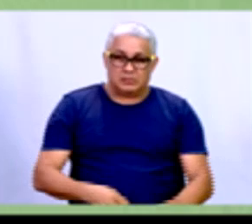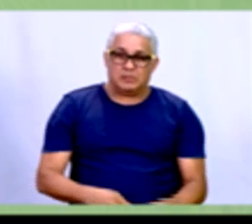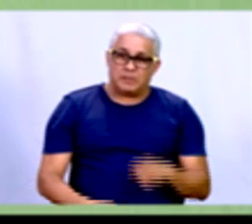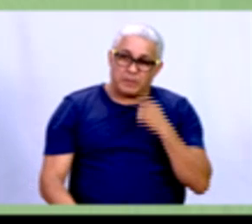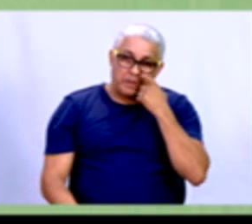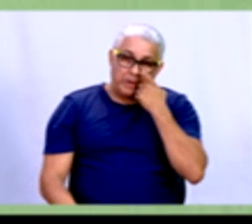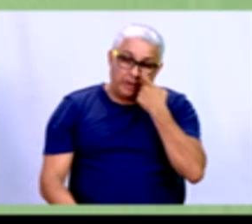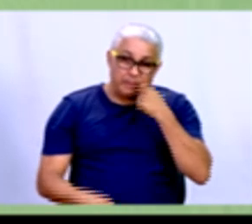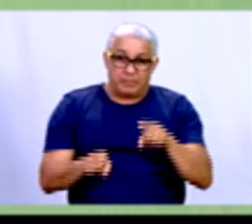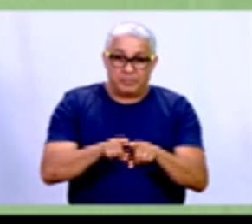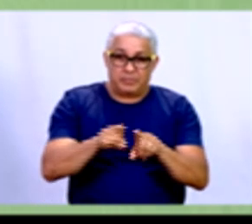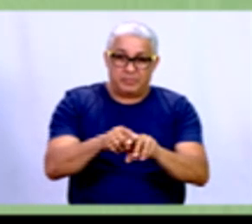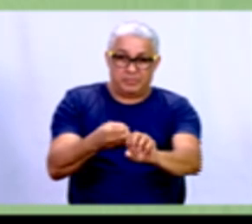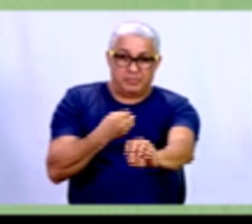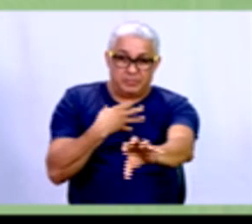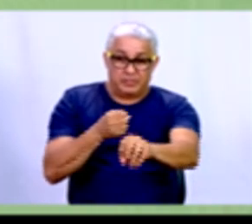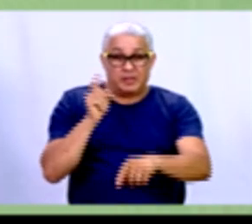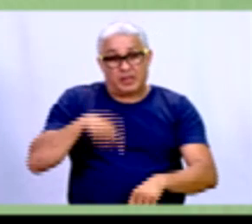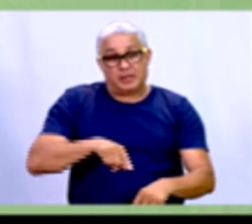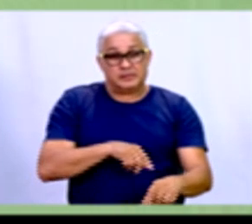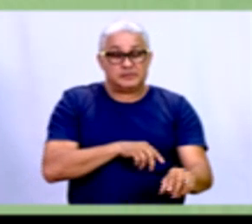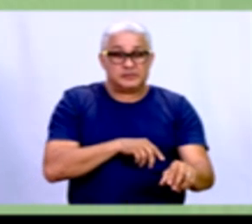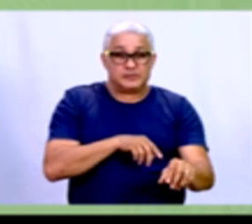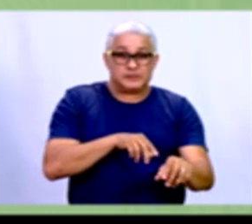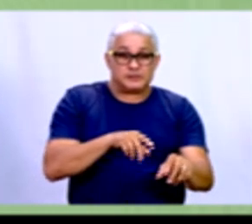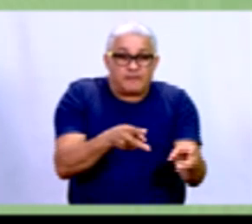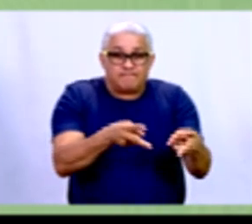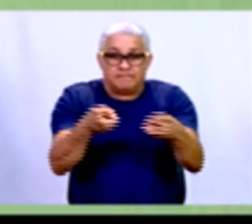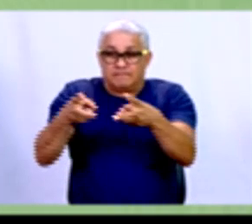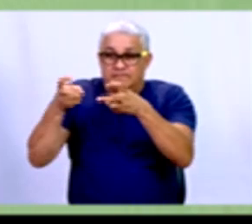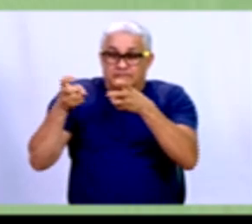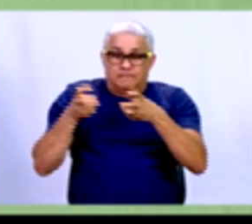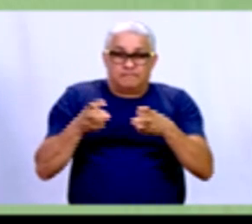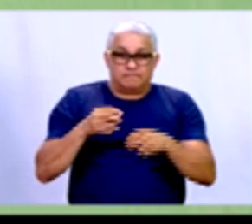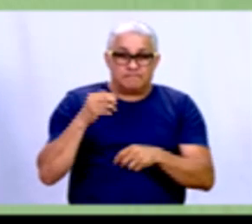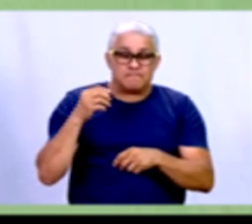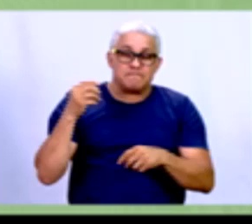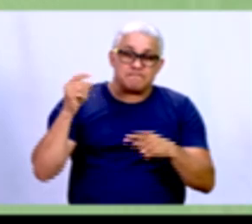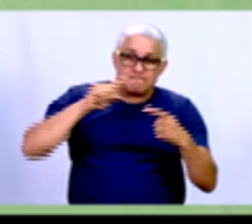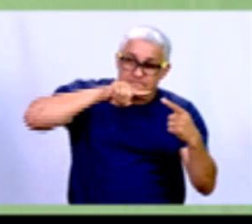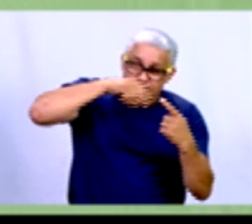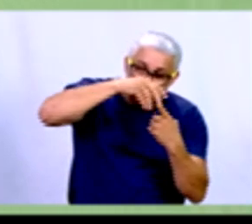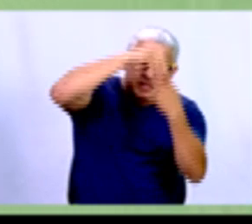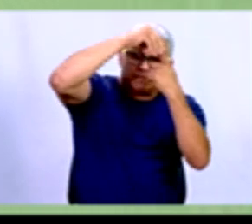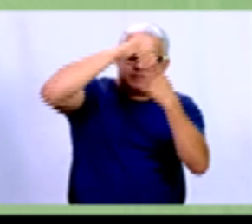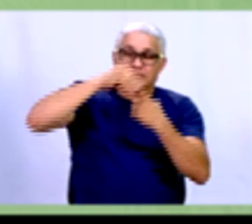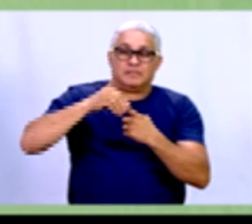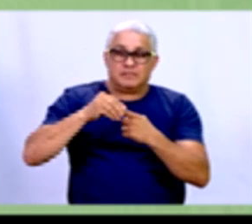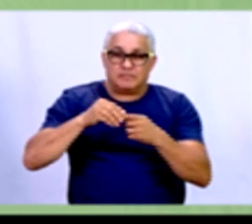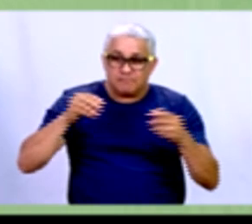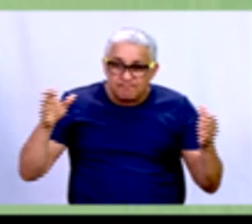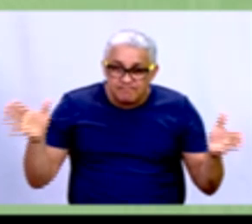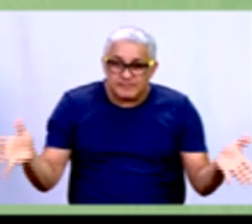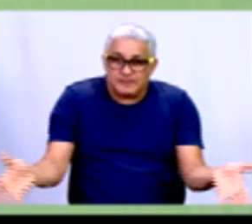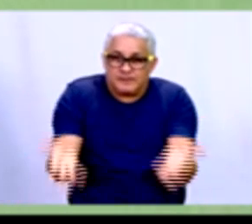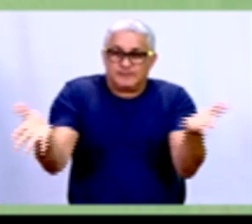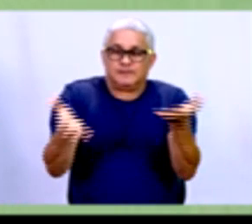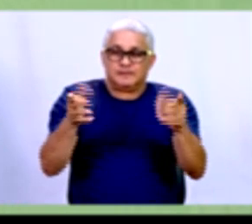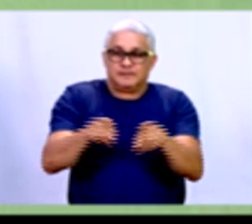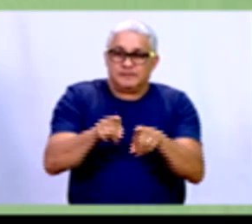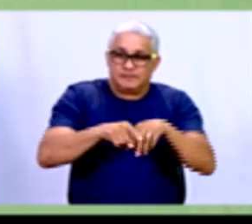da teleaula é identificar os principais motivadores no estudo das interfaces e da relação